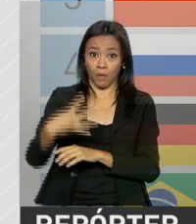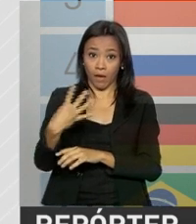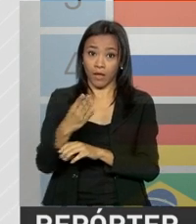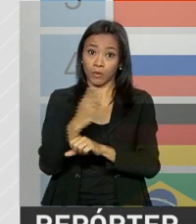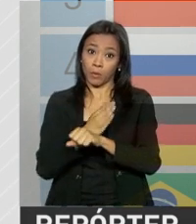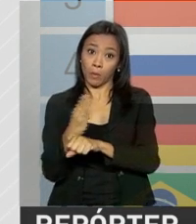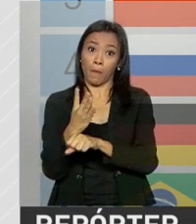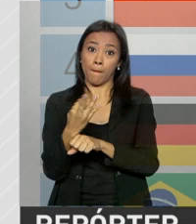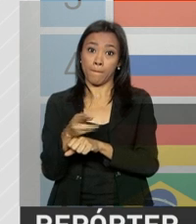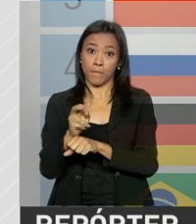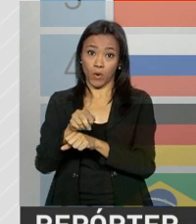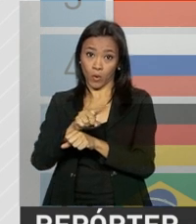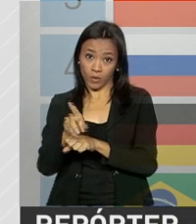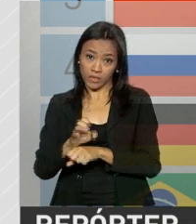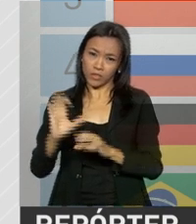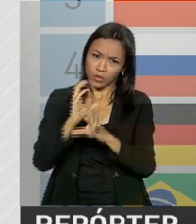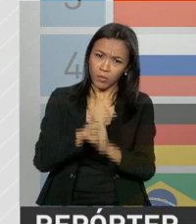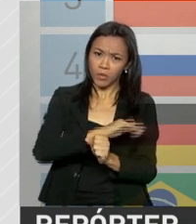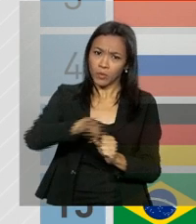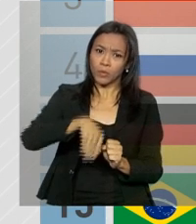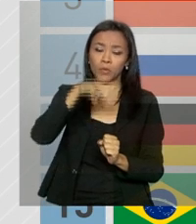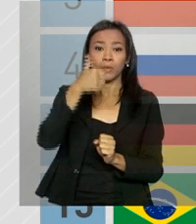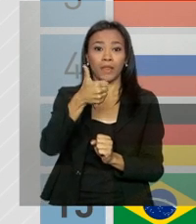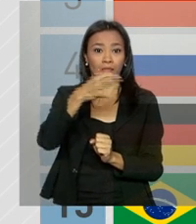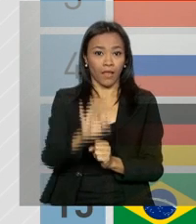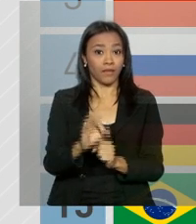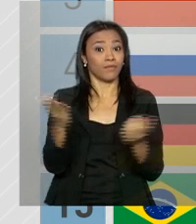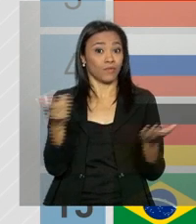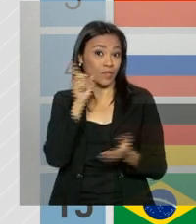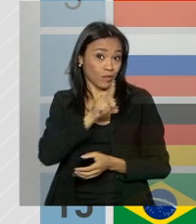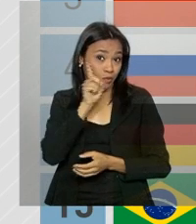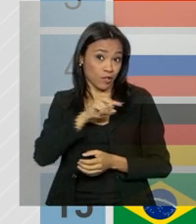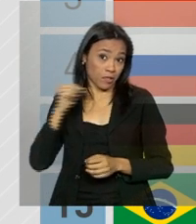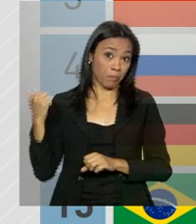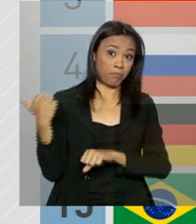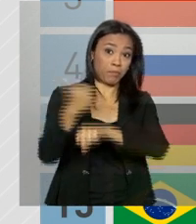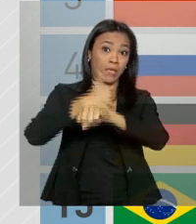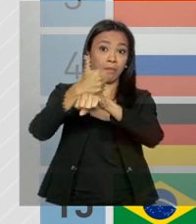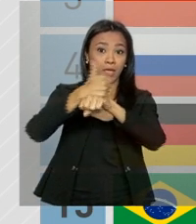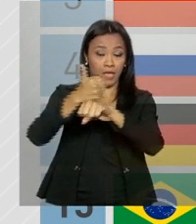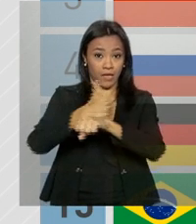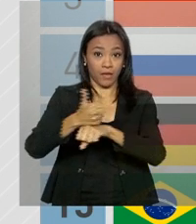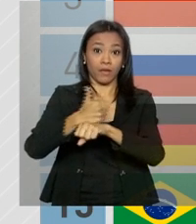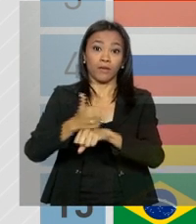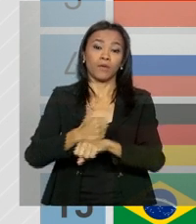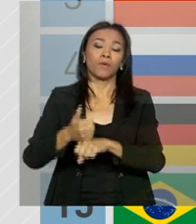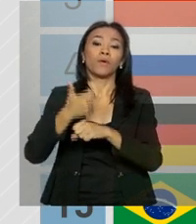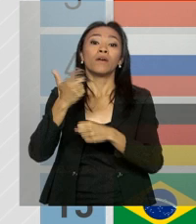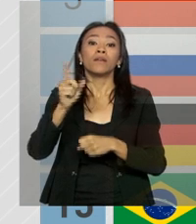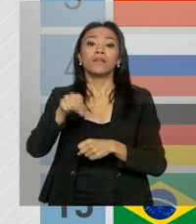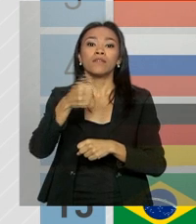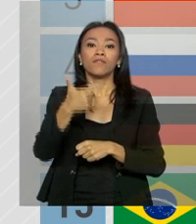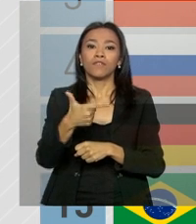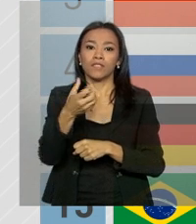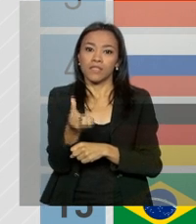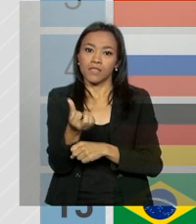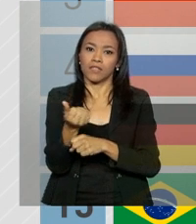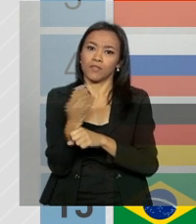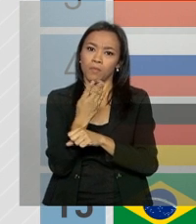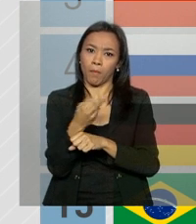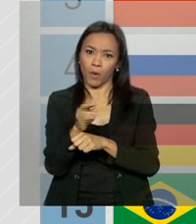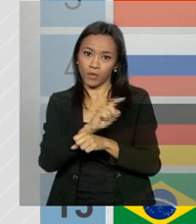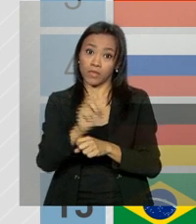de 10 medalhas. Os Estados Unidos seguem na liderança com 26 medalhas de ouro, 23 de prata e 26 de